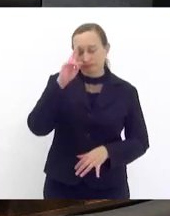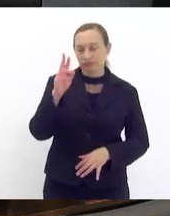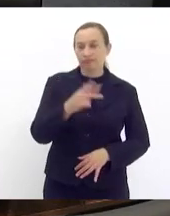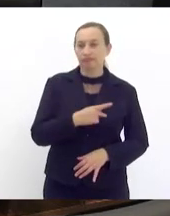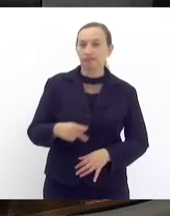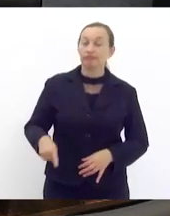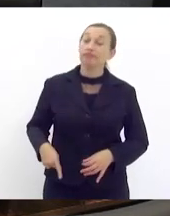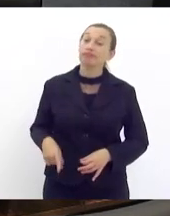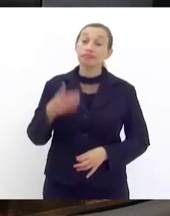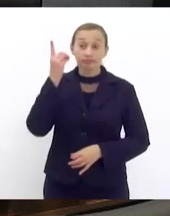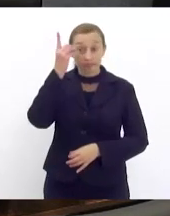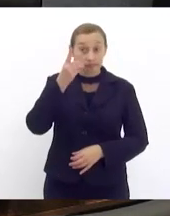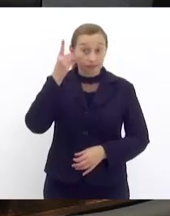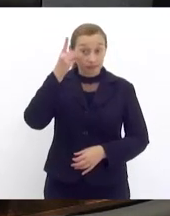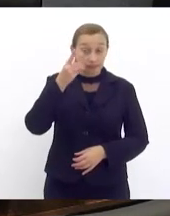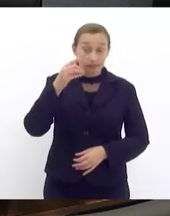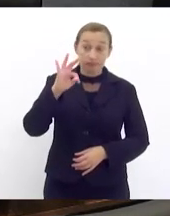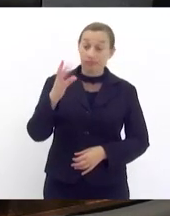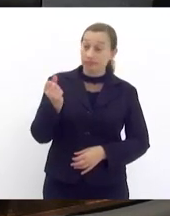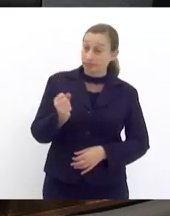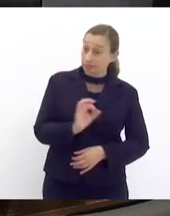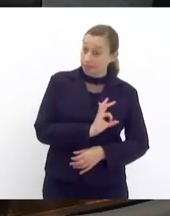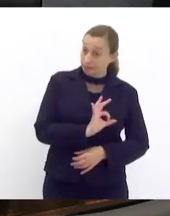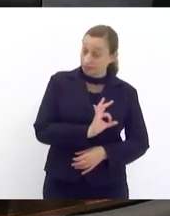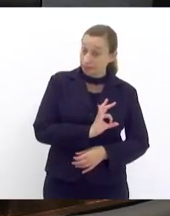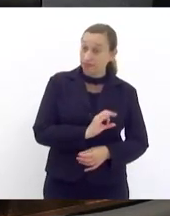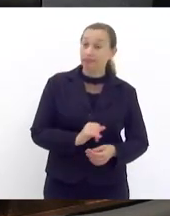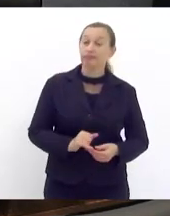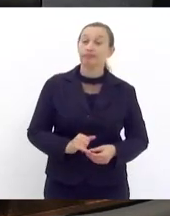a deputada Marta Rocha